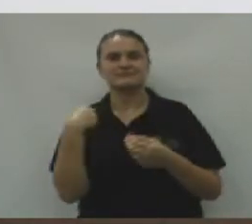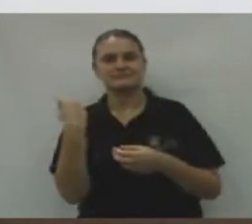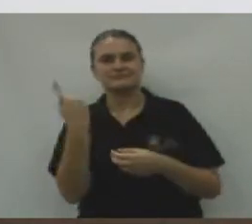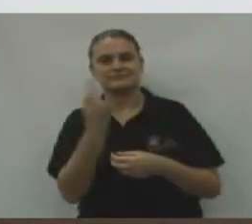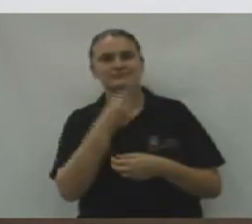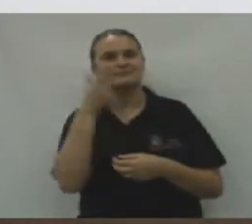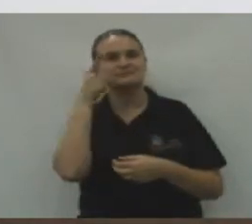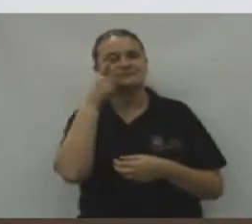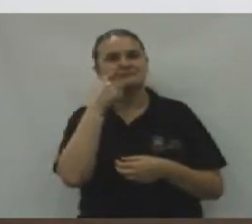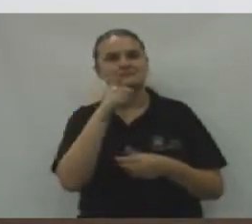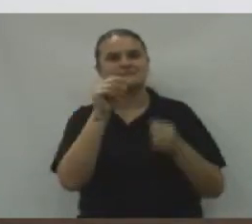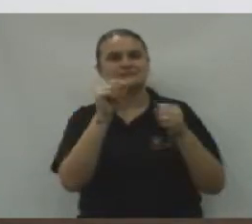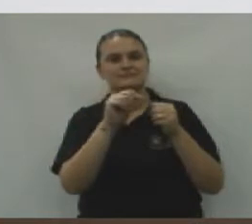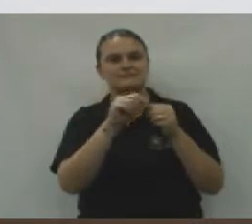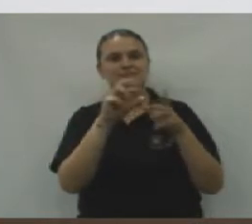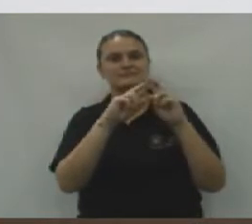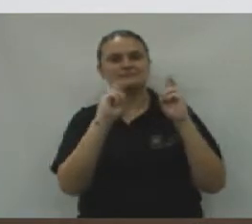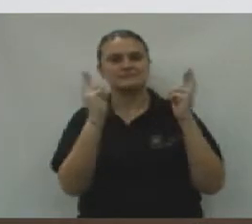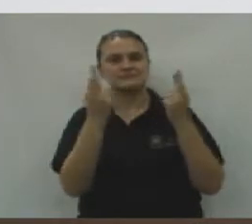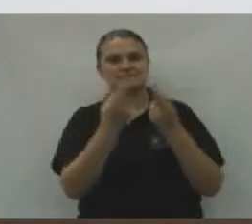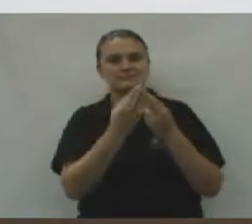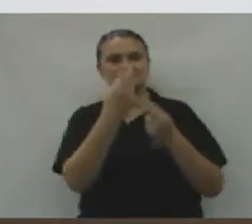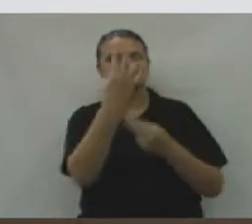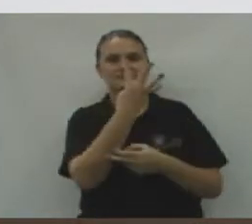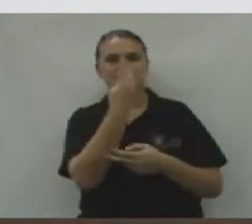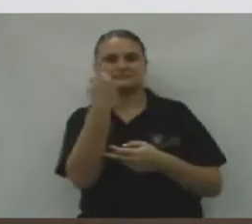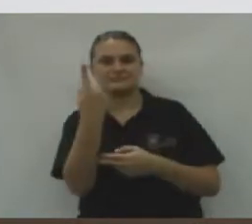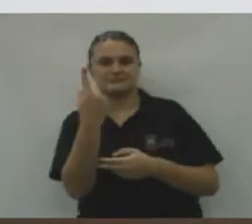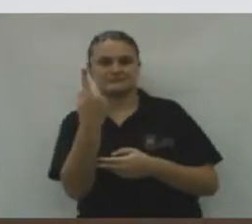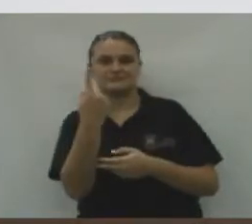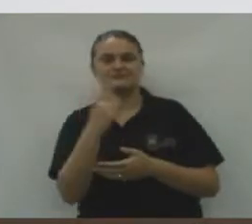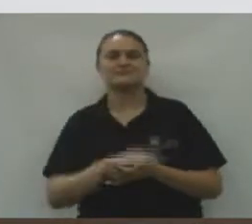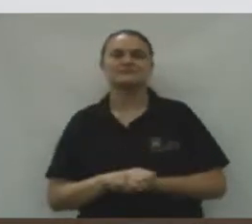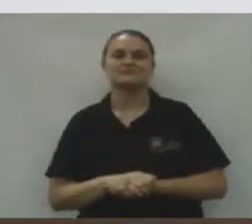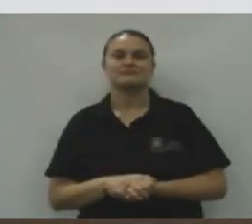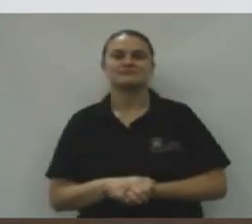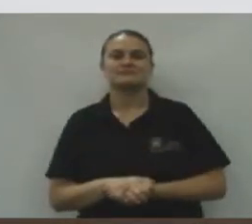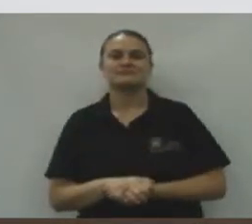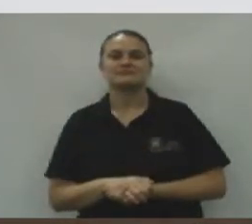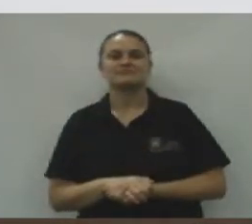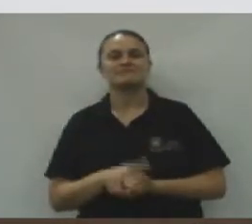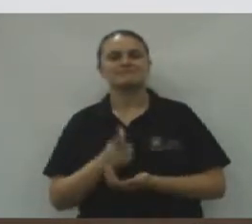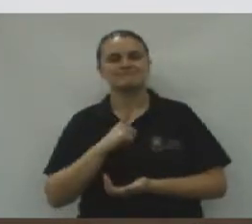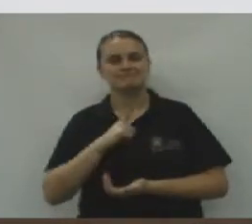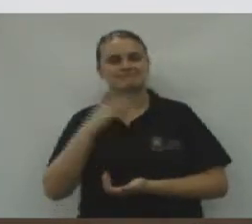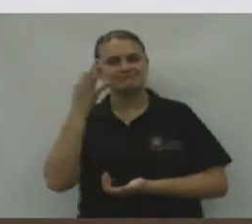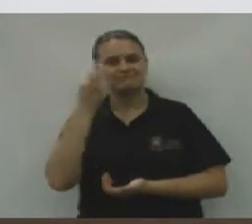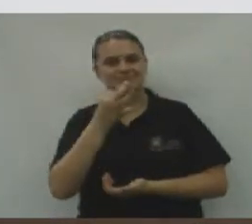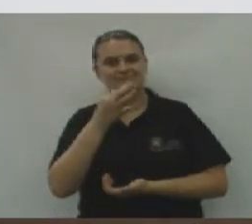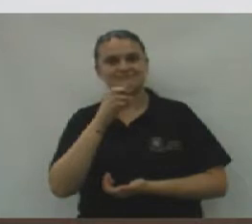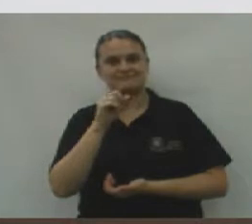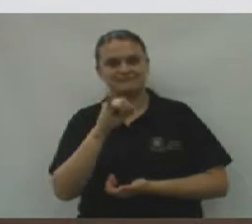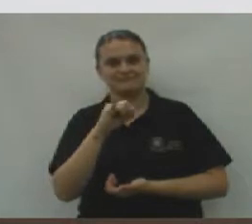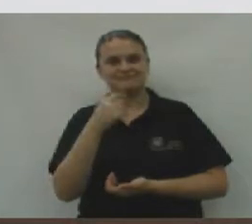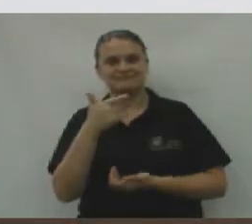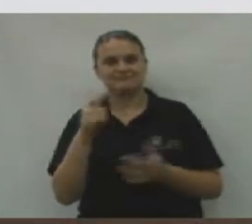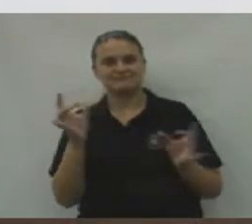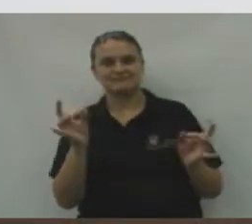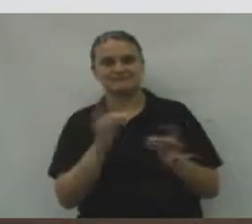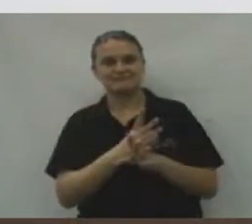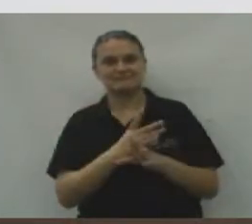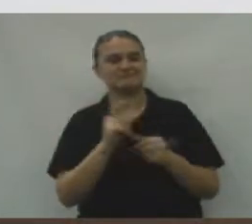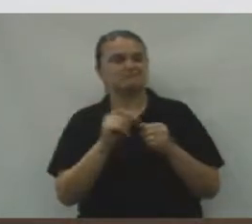vencemos, né, o requisito que estava lá. E, com certeza, se não tivéssemos concluído, nós